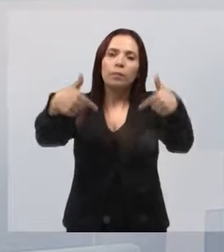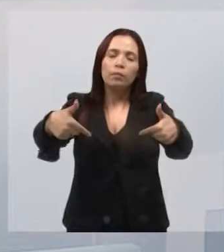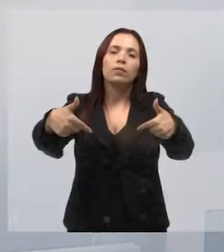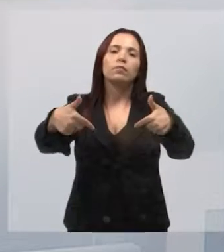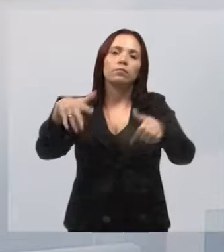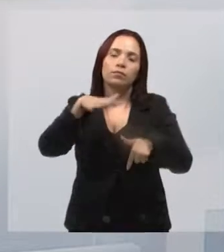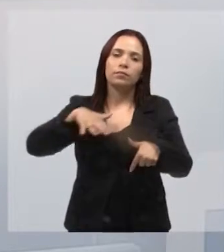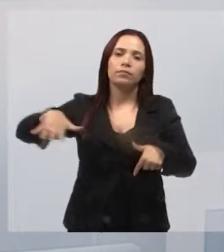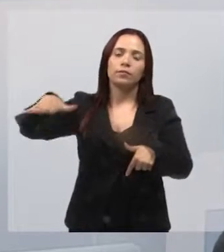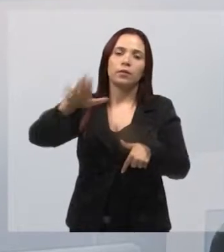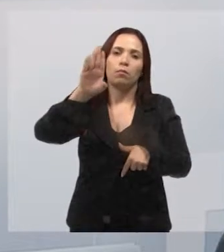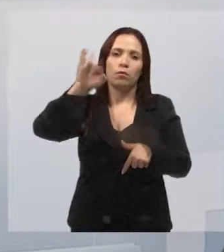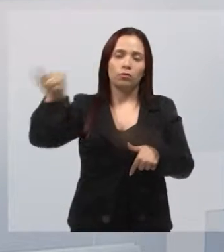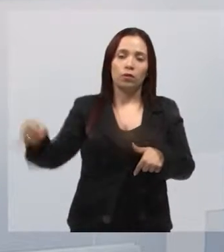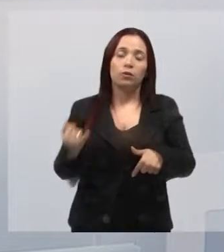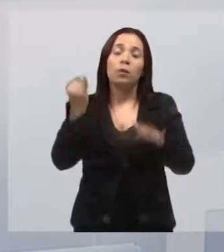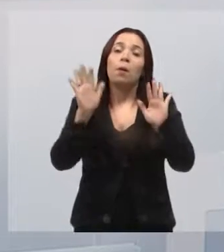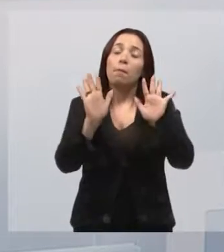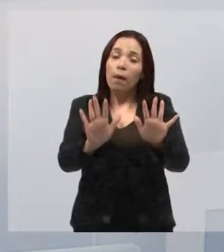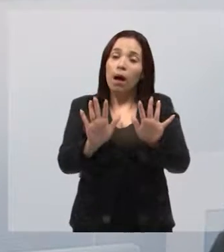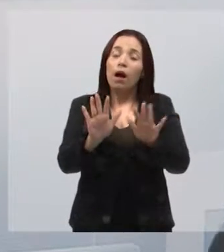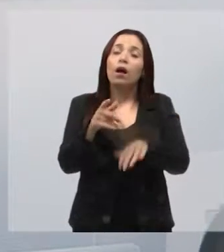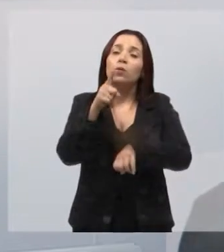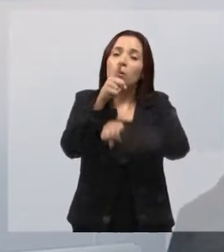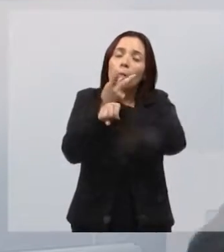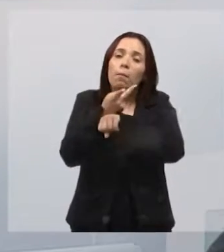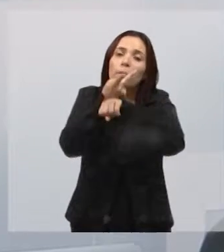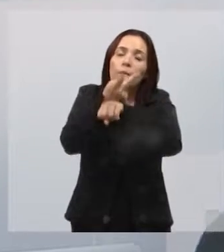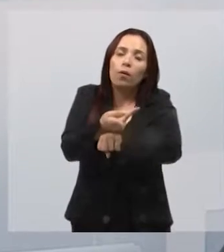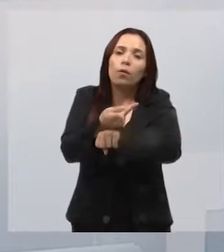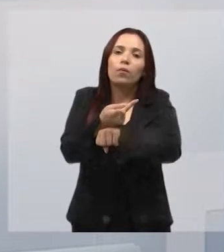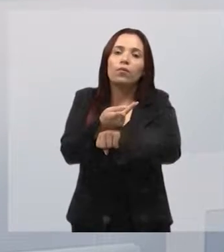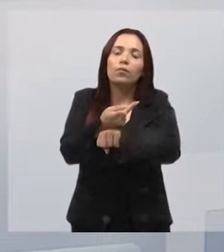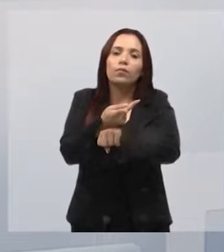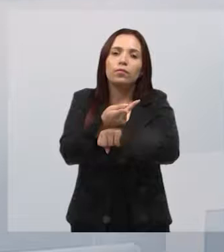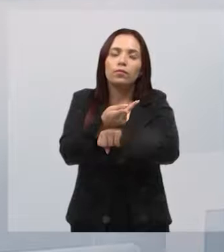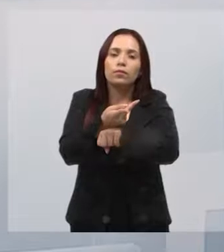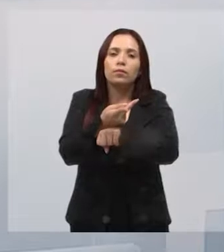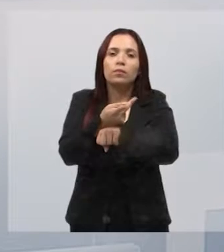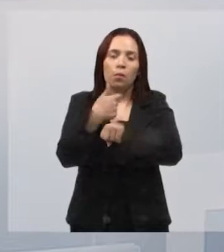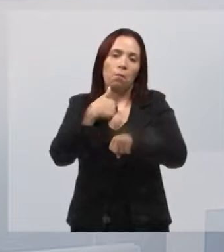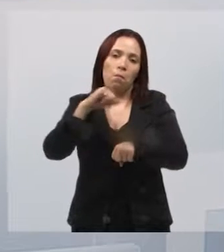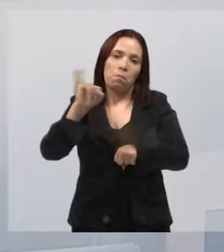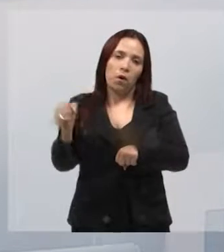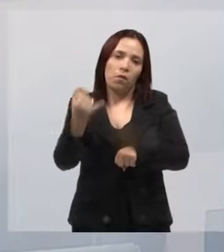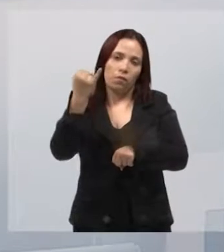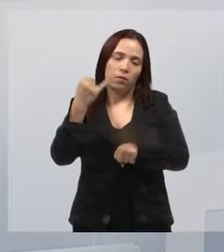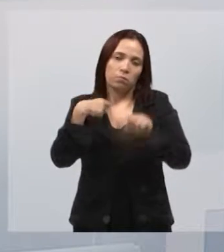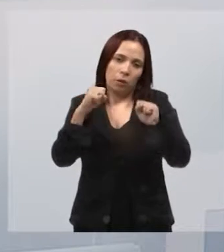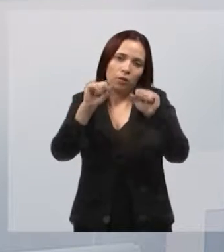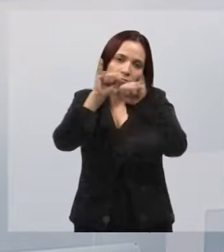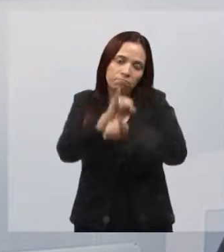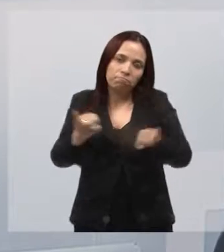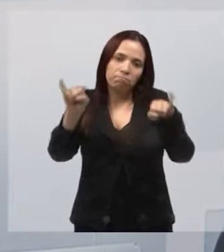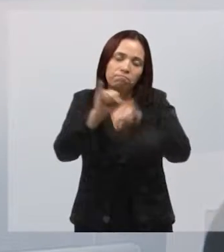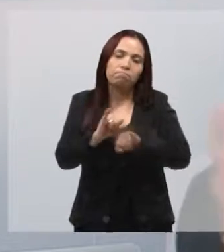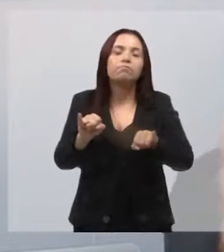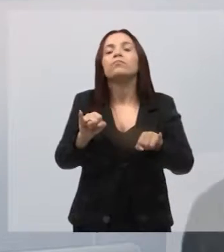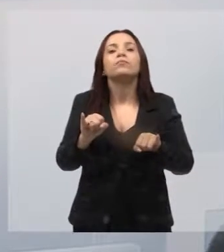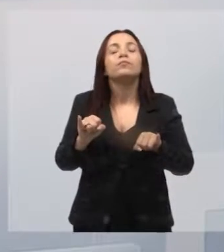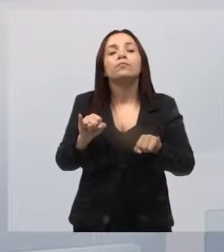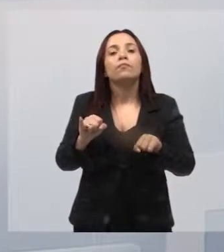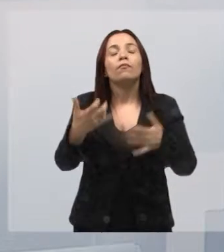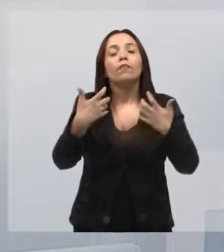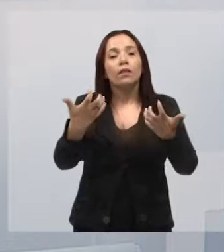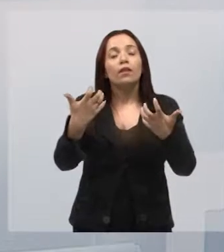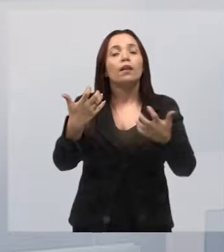população do Bom Jardim. Agora, se você pegar, porque em outra oportunidade eu posso trazer, eu sempre digo, eu desafio